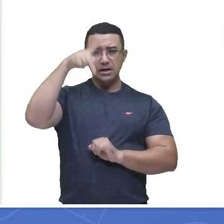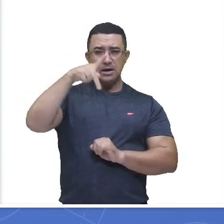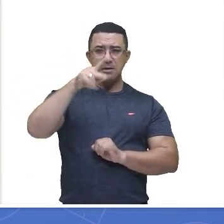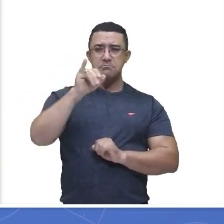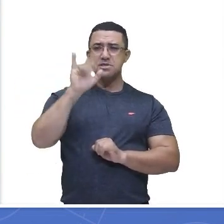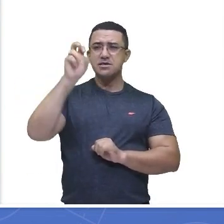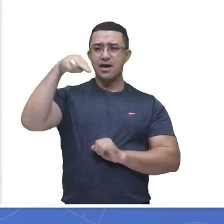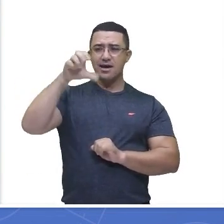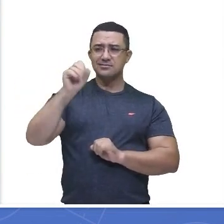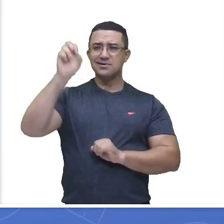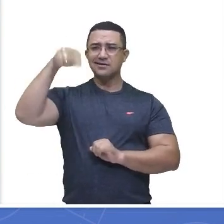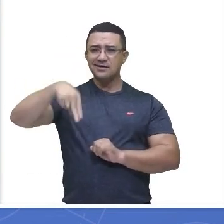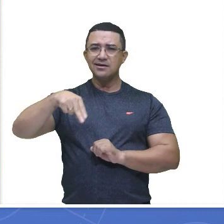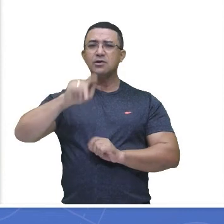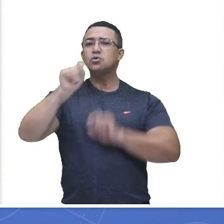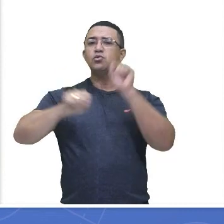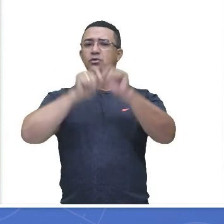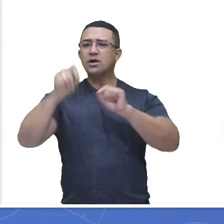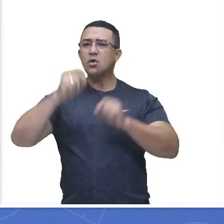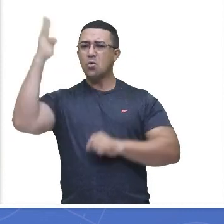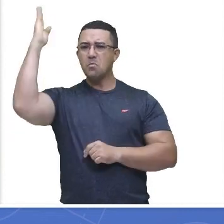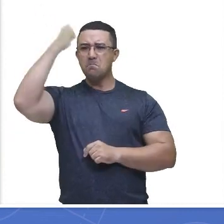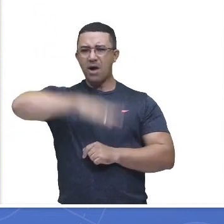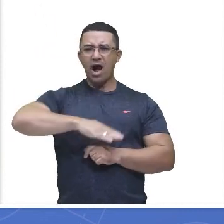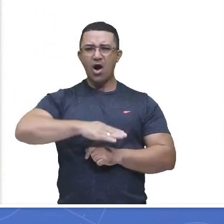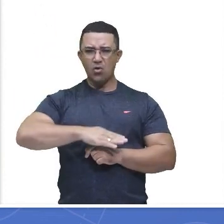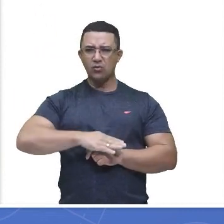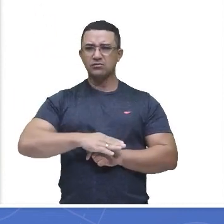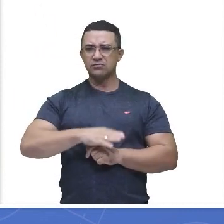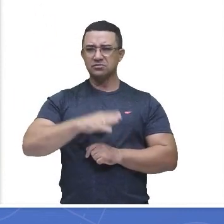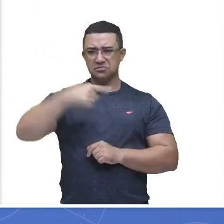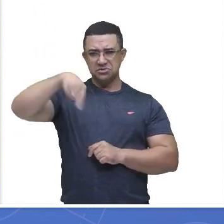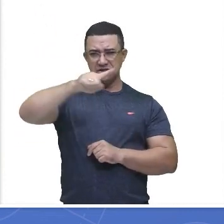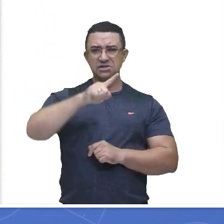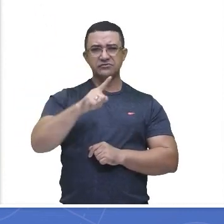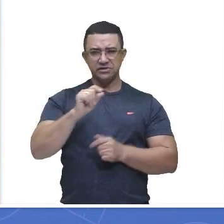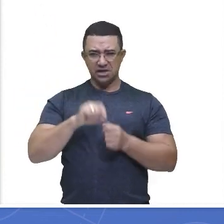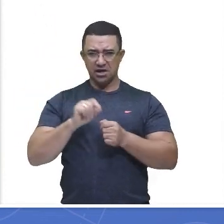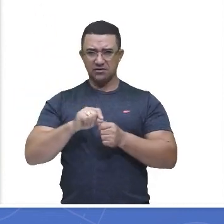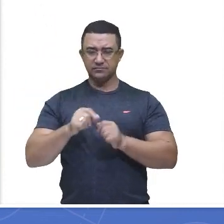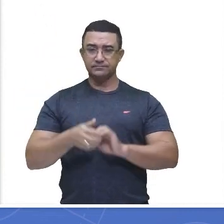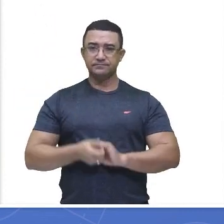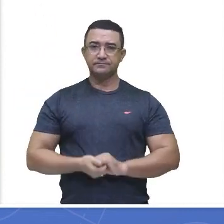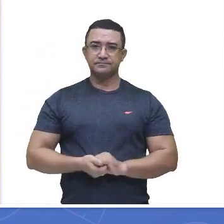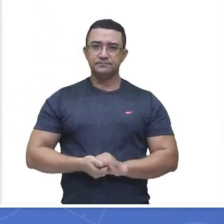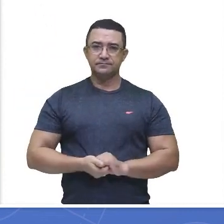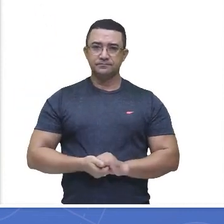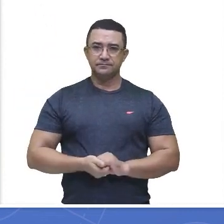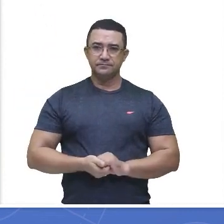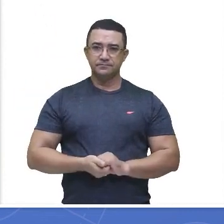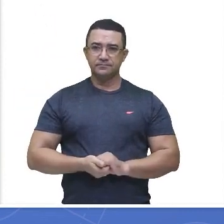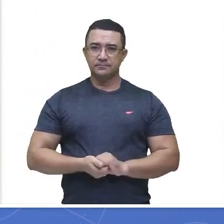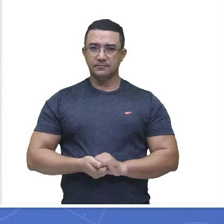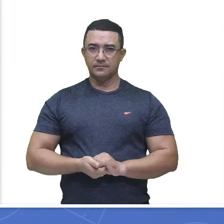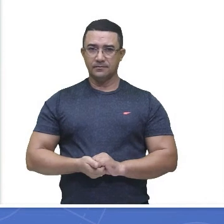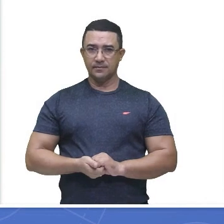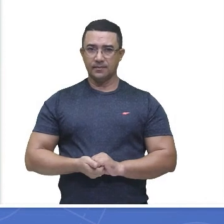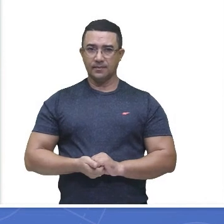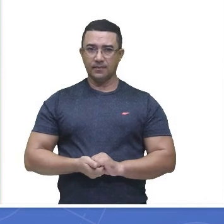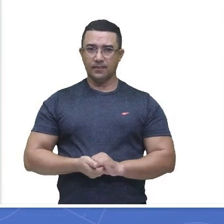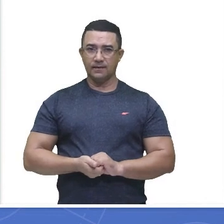que causaram, que vocês pensem no mal que causaram. Tudo bem? Vamos seguir? Temos aqui a nossa